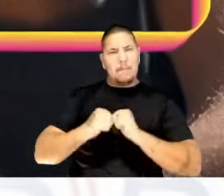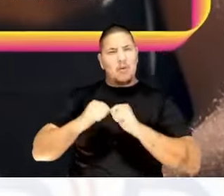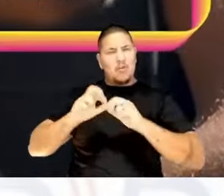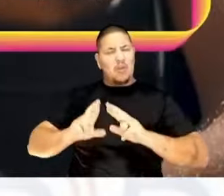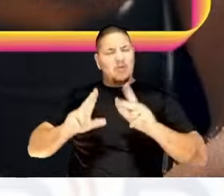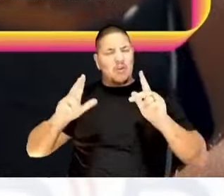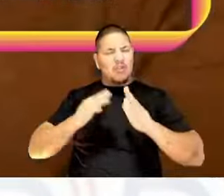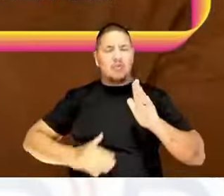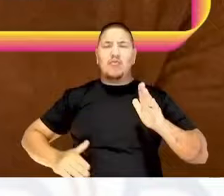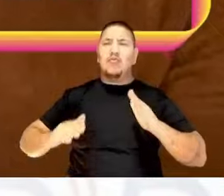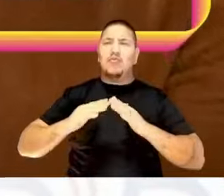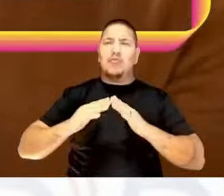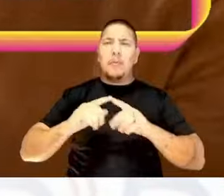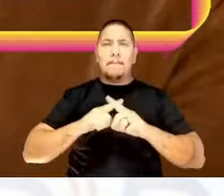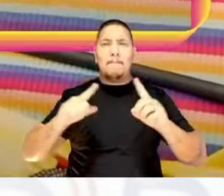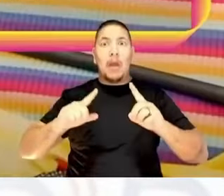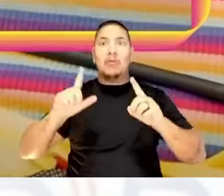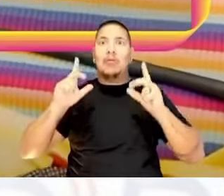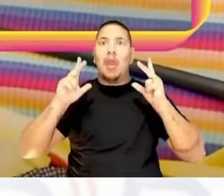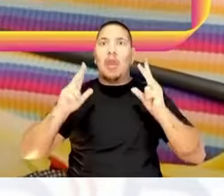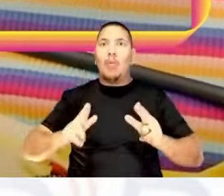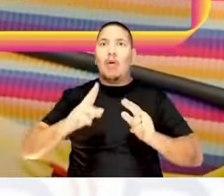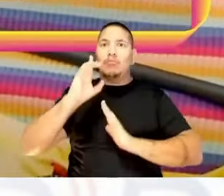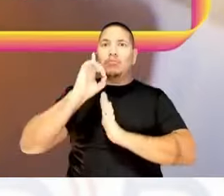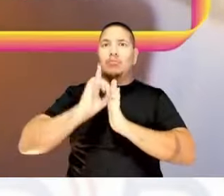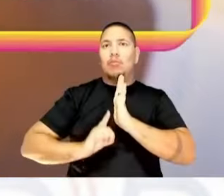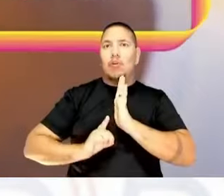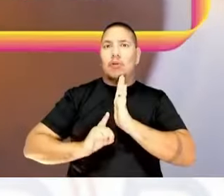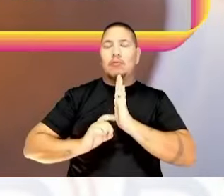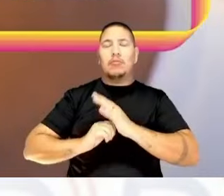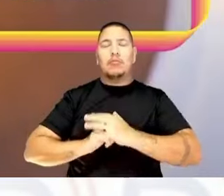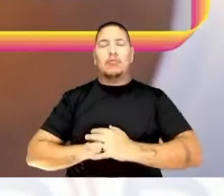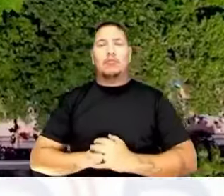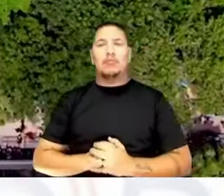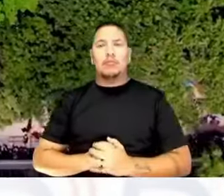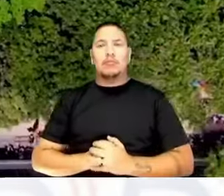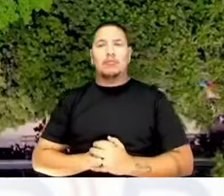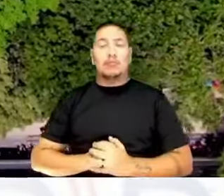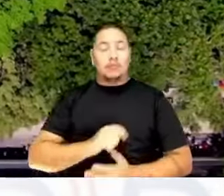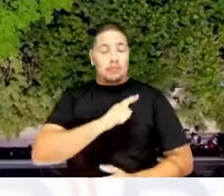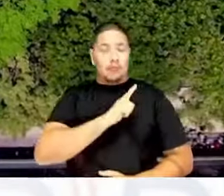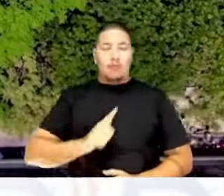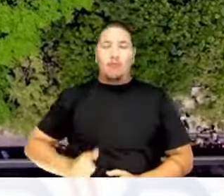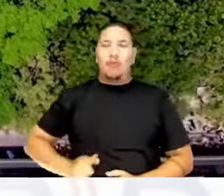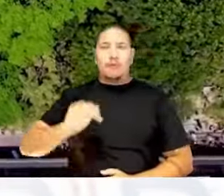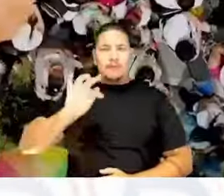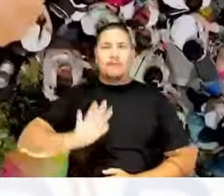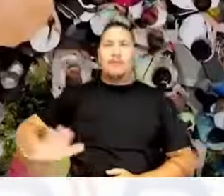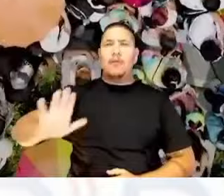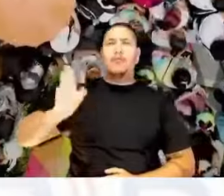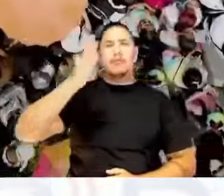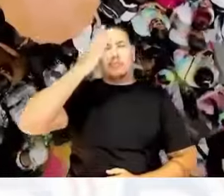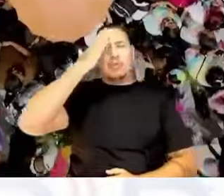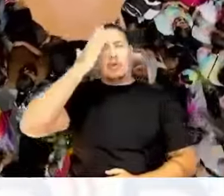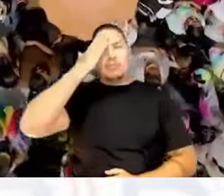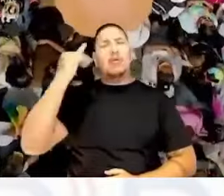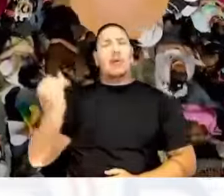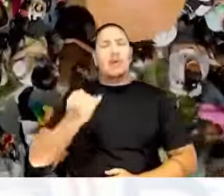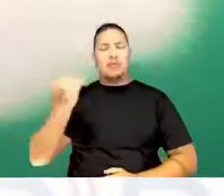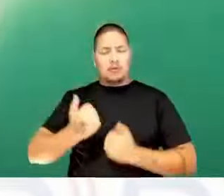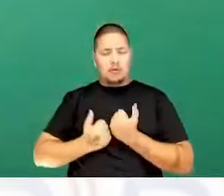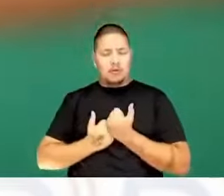Nós podemos ser diferentes em tudo, mas somos iguais em direitos. O governo federal